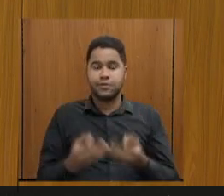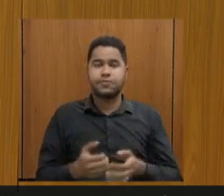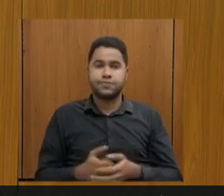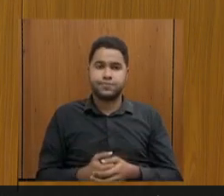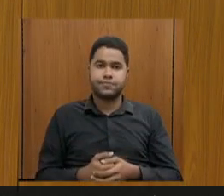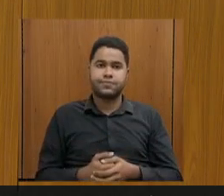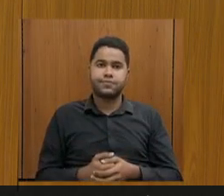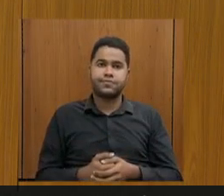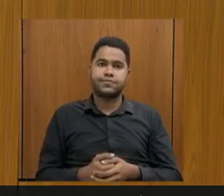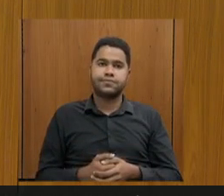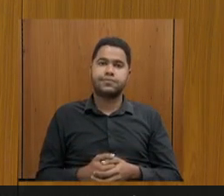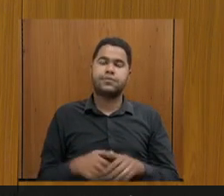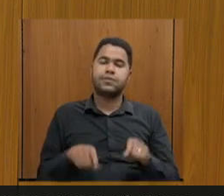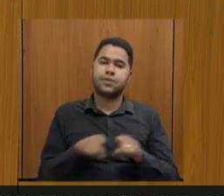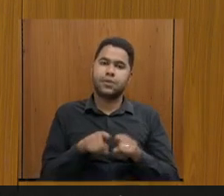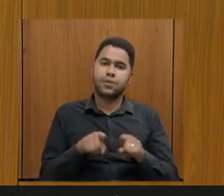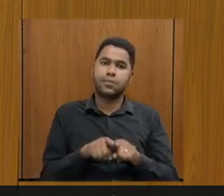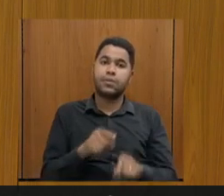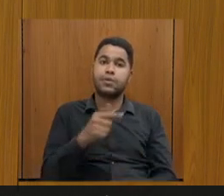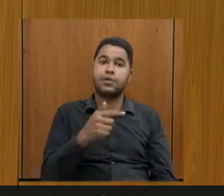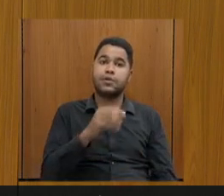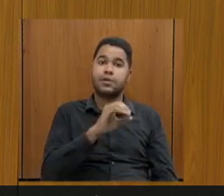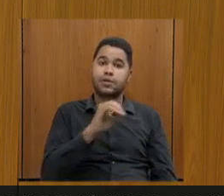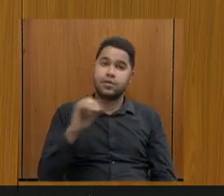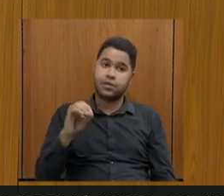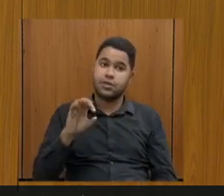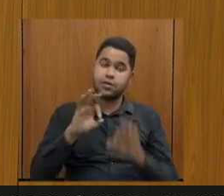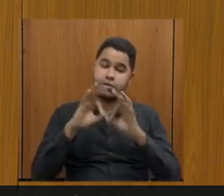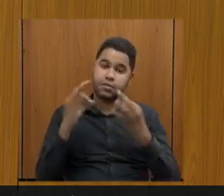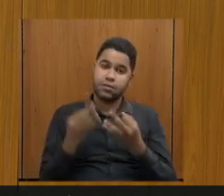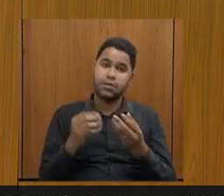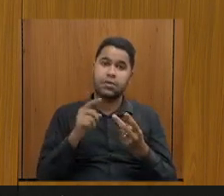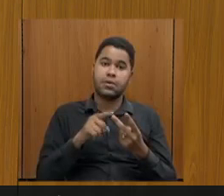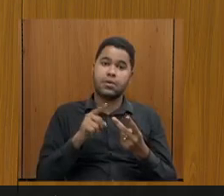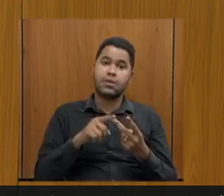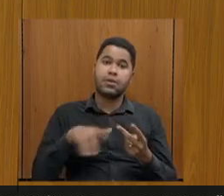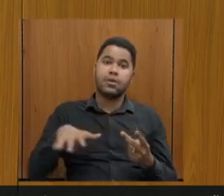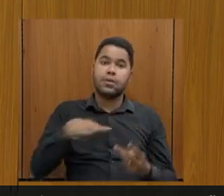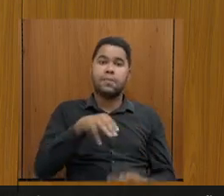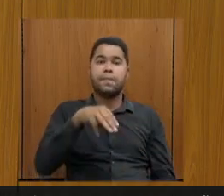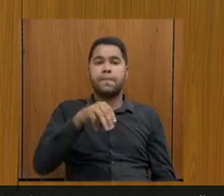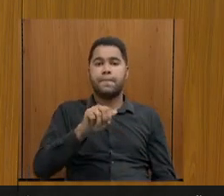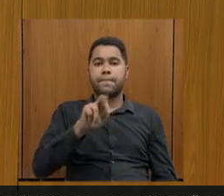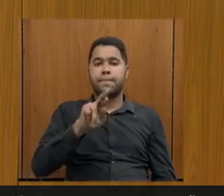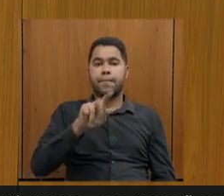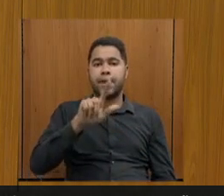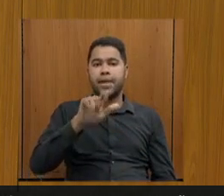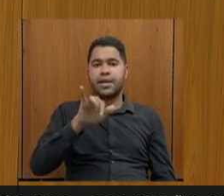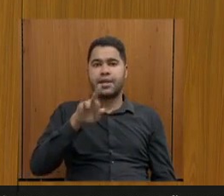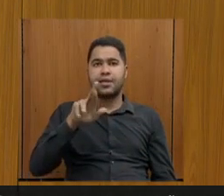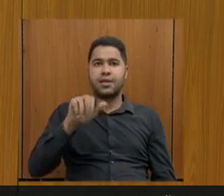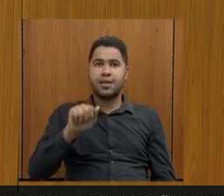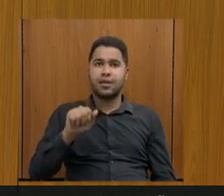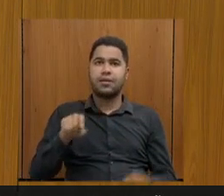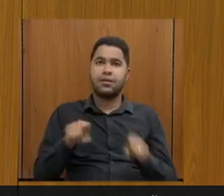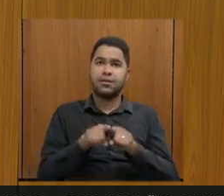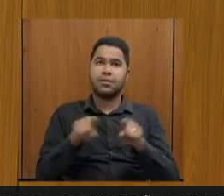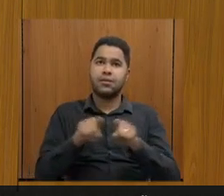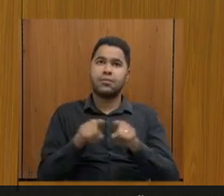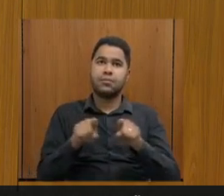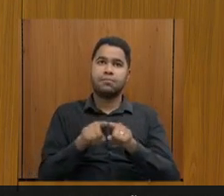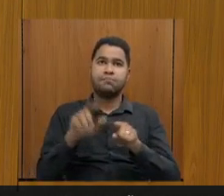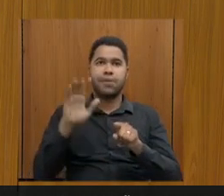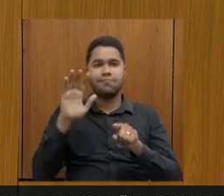lá no revés do Belém nós temos 700 famílias e na região de marlieria também trazendo também